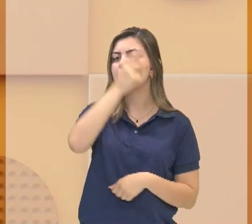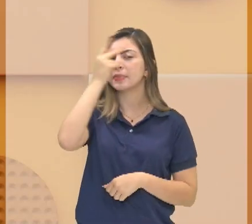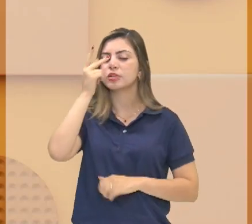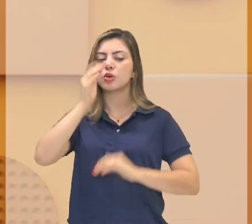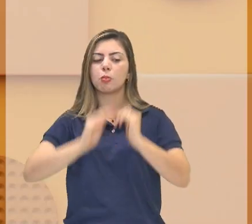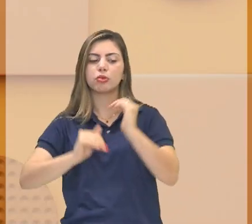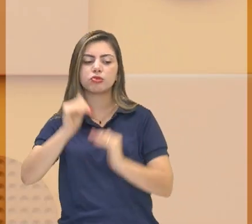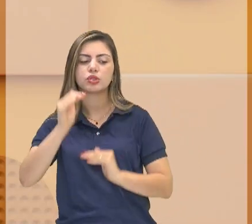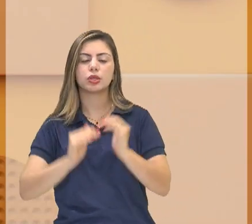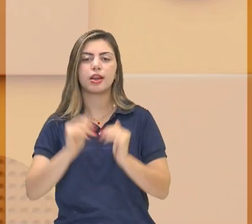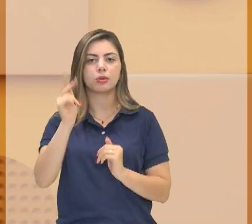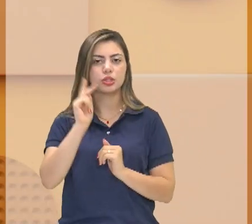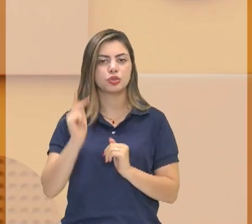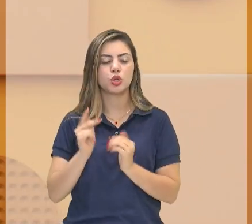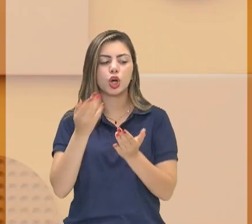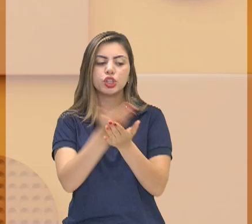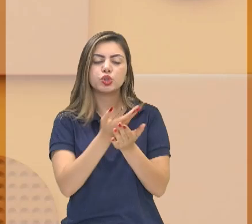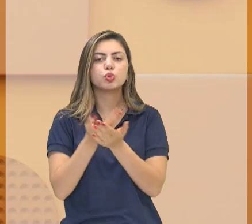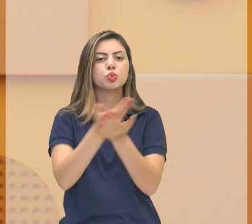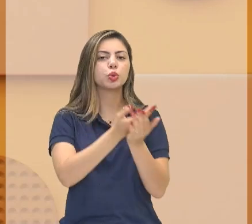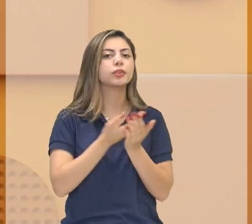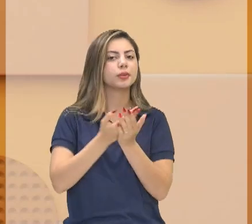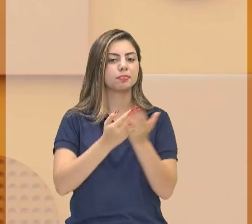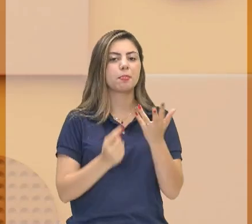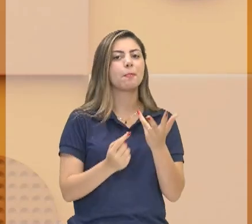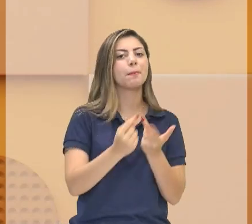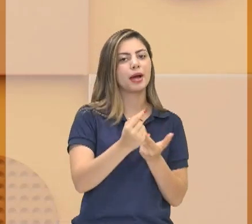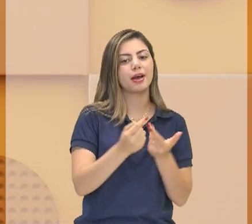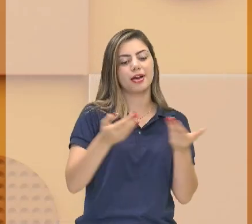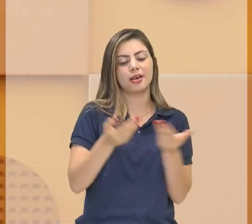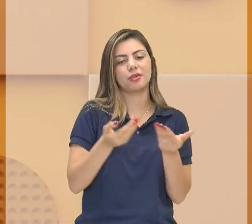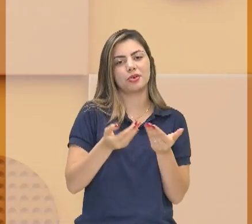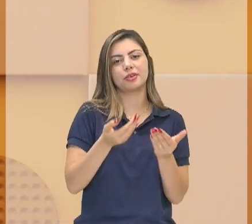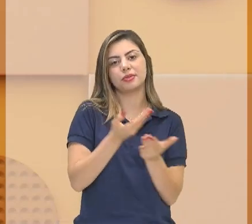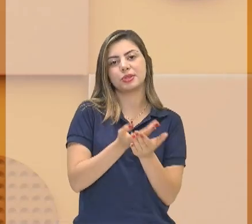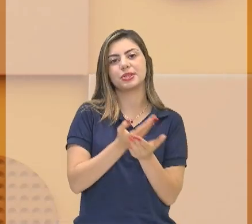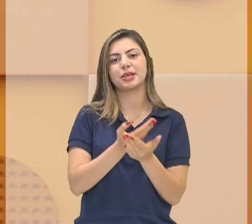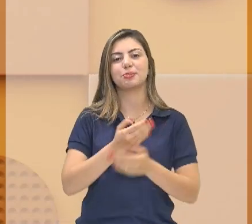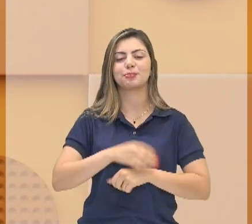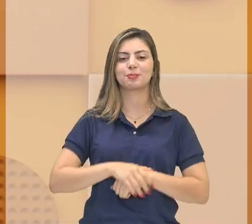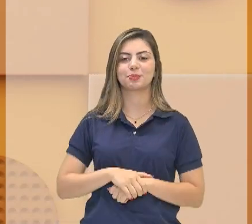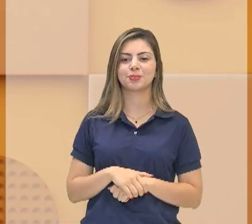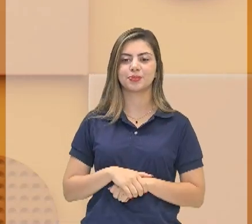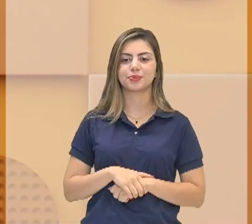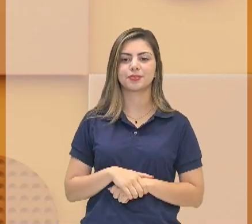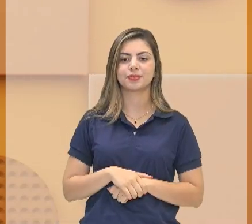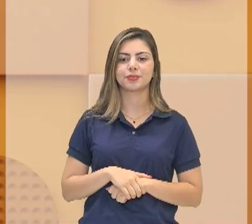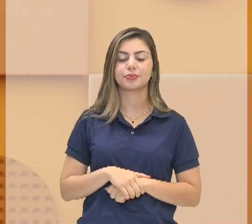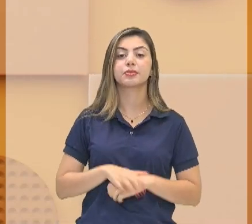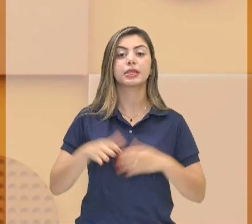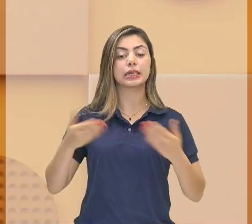olha para essas fontes. Tudo bem? Vamos lá. Bom,